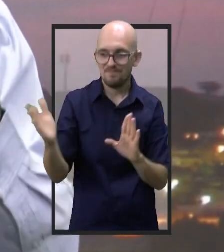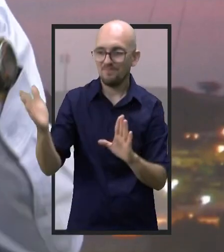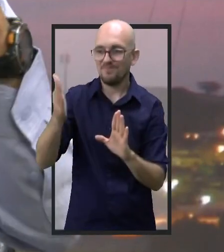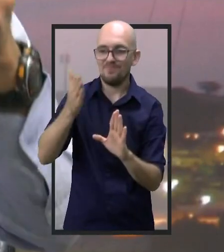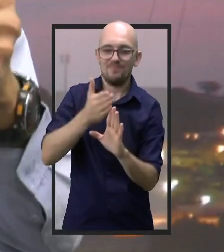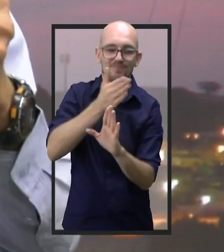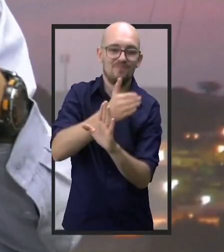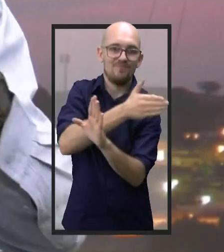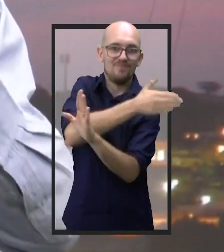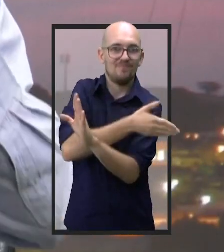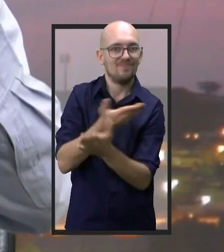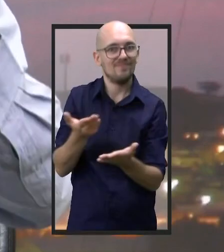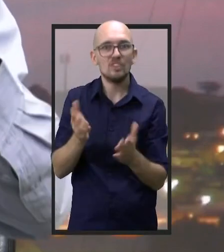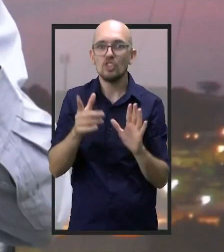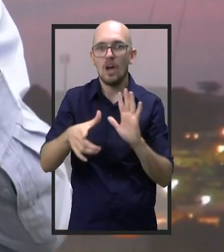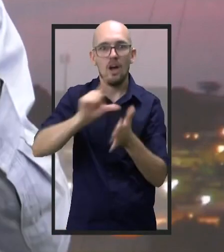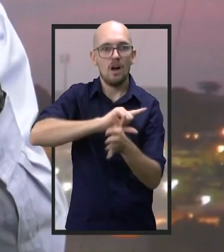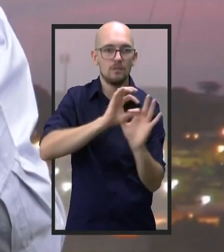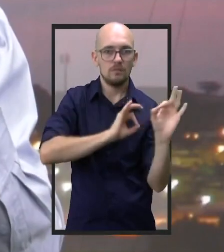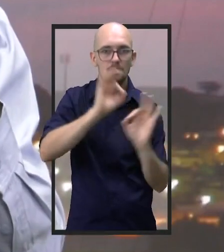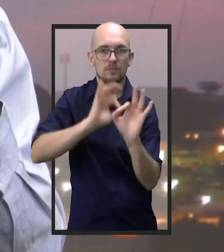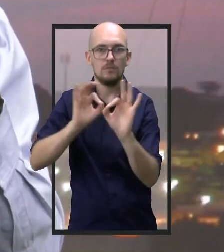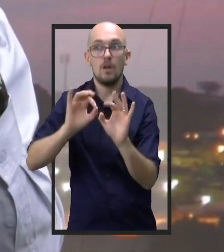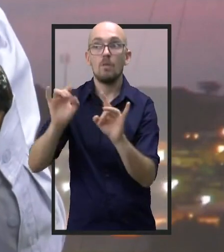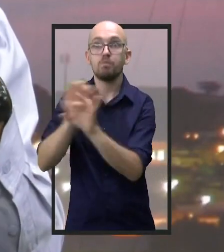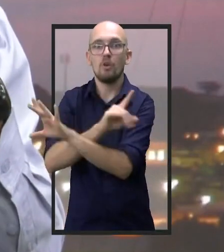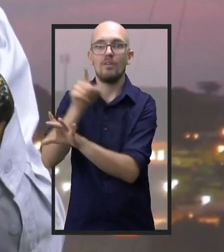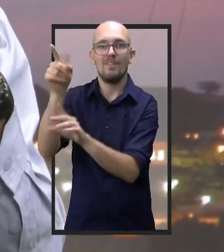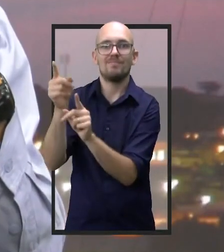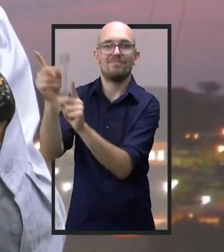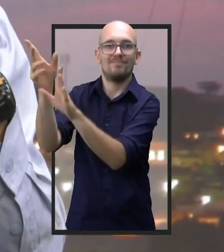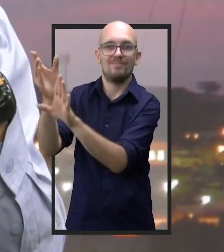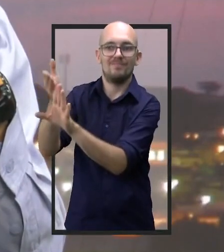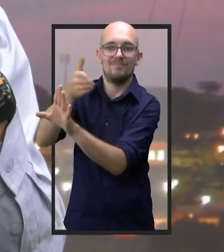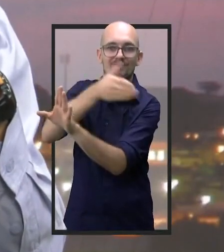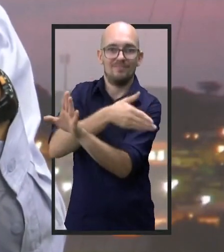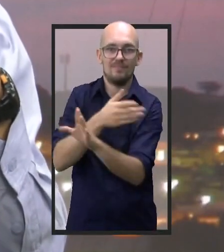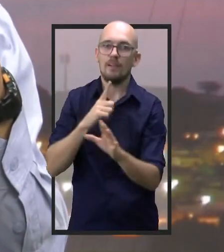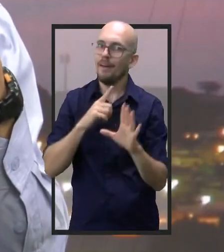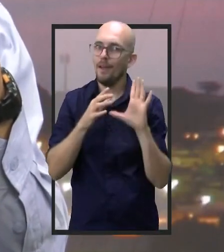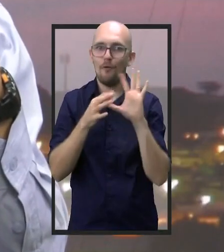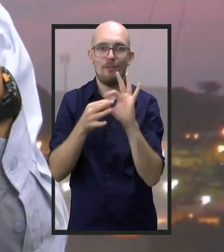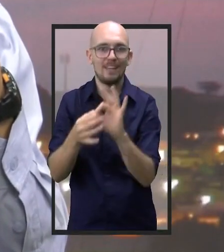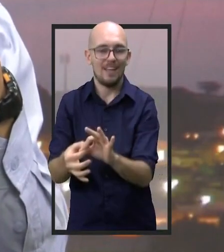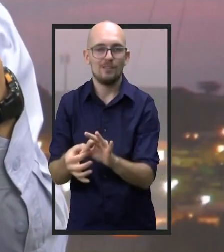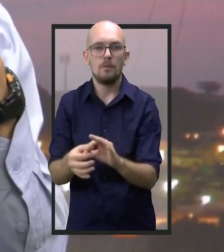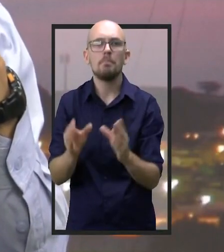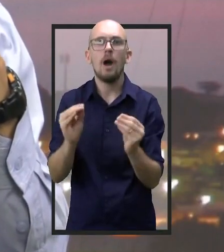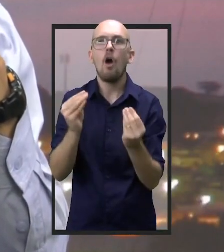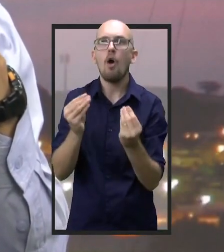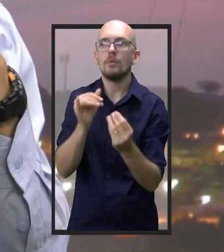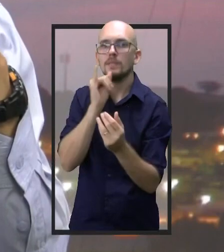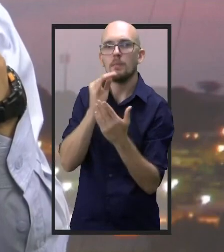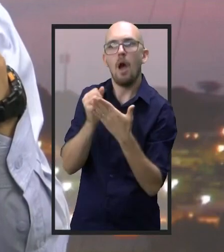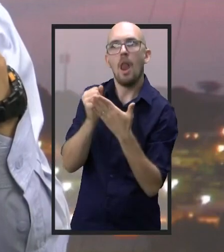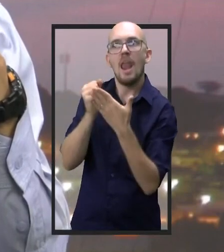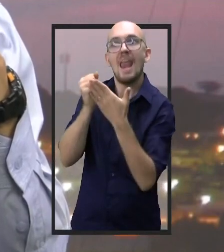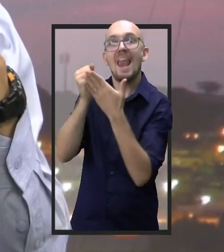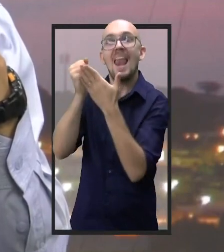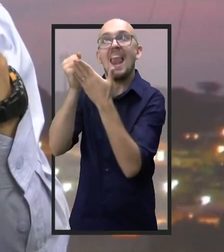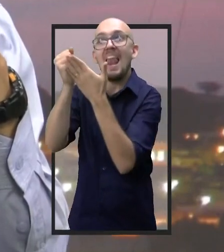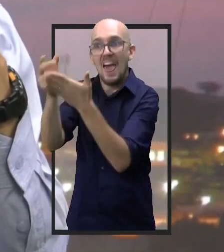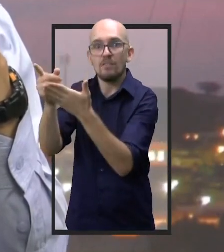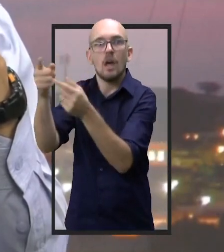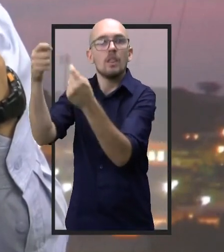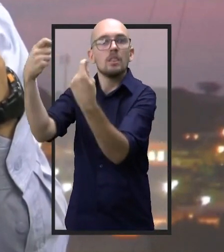aporte, já fez a estrutura, já comercializou. No contexto é o seguinte, quem distribui lá fora, demanda.